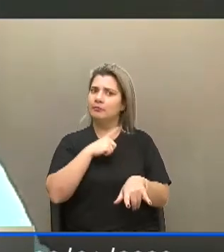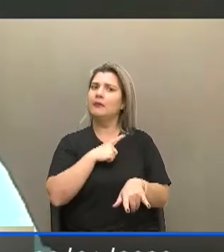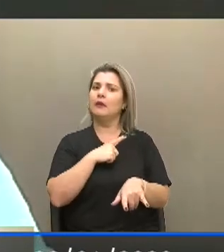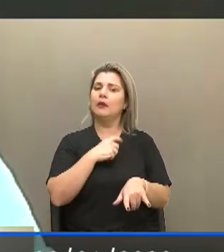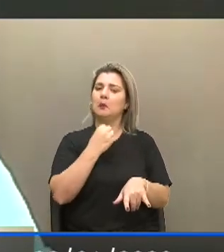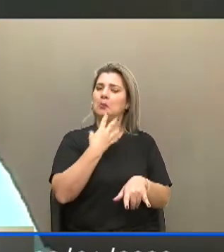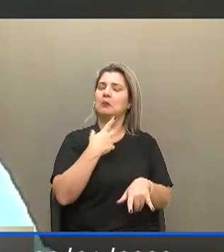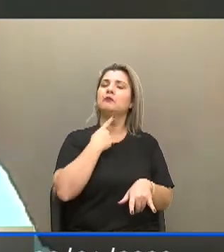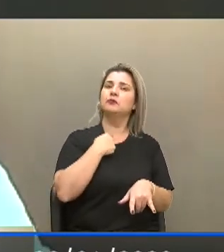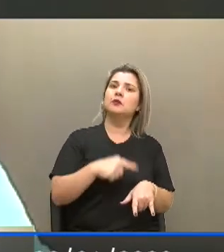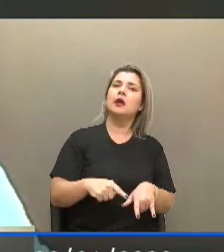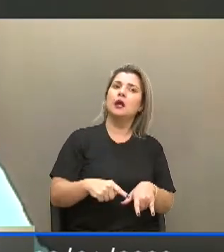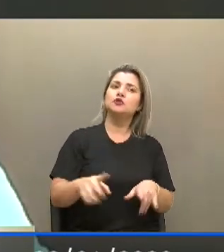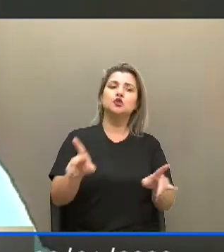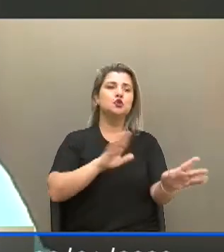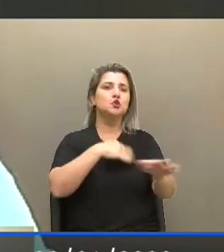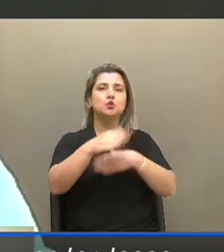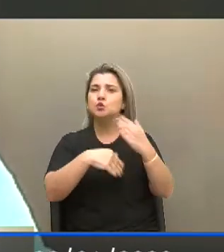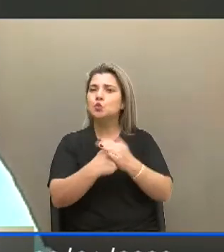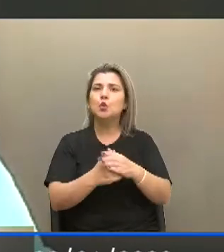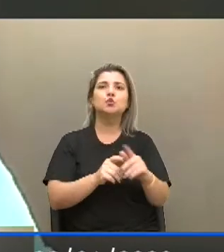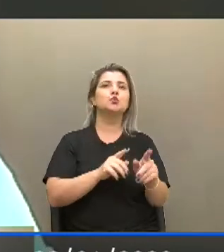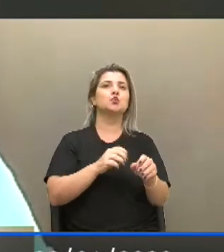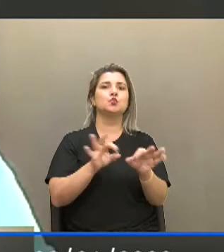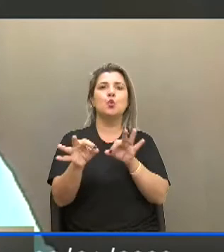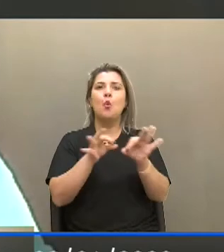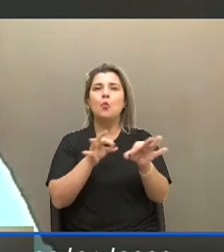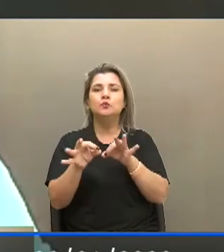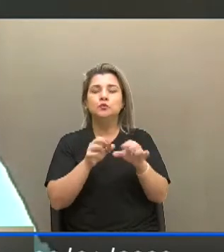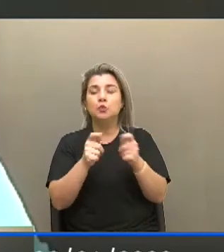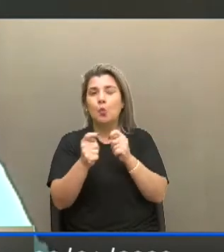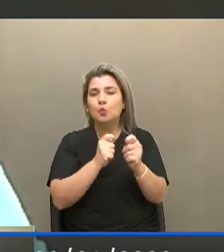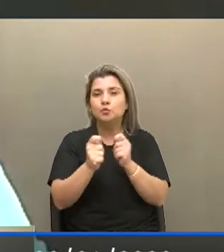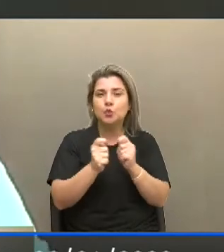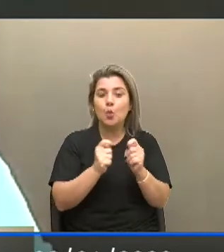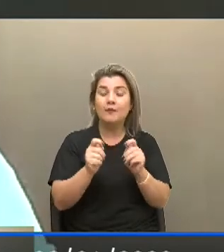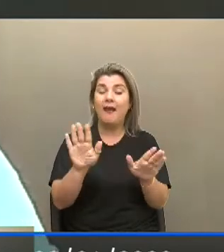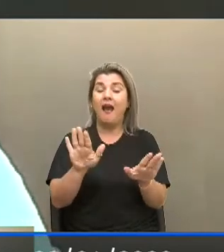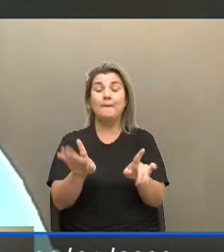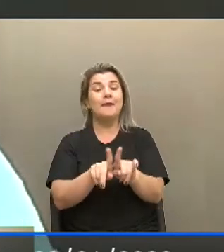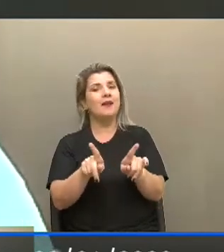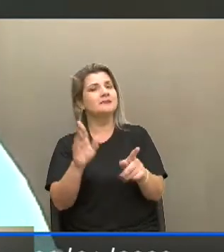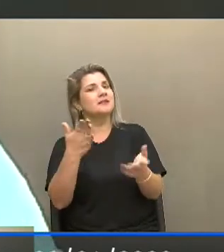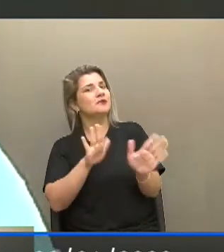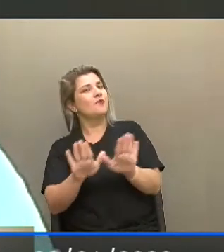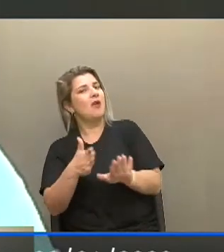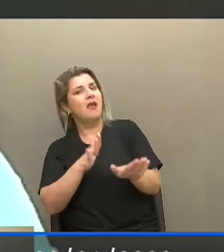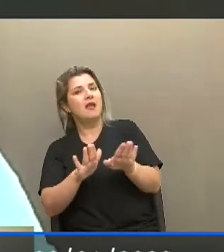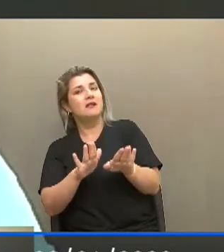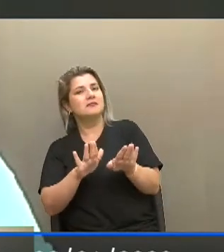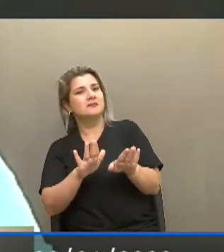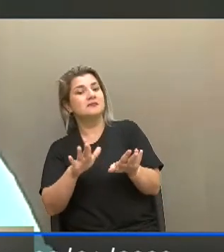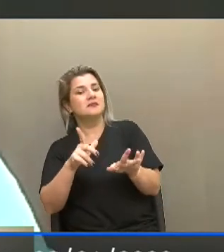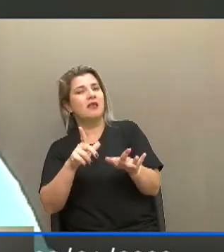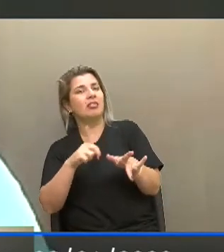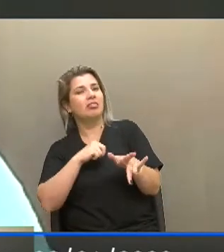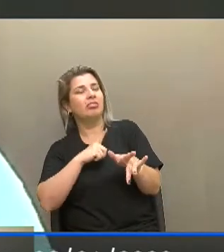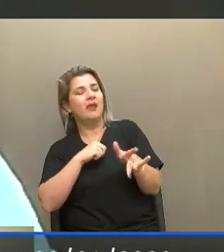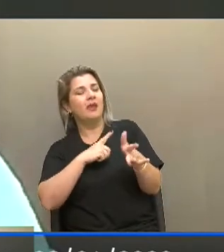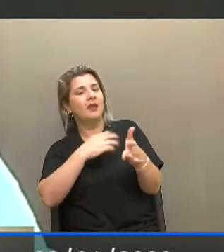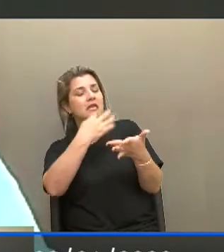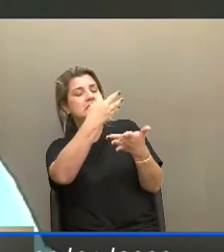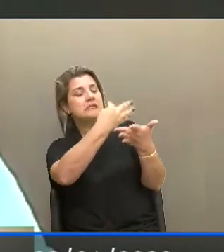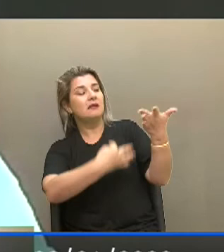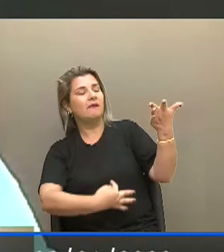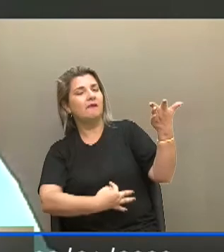de controle que são importantes nesse momento, mas às vezes é aquilo que está escrito na lei, outra coisa é o dia a dia, é a rotina